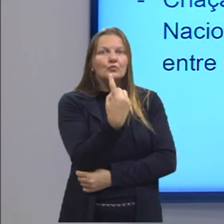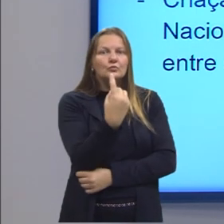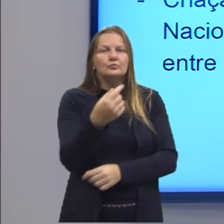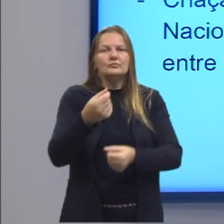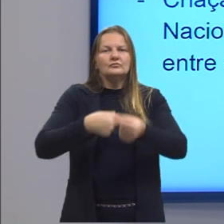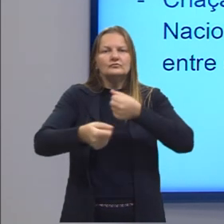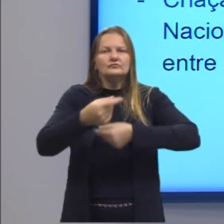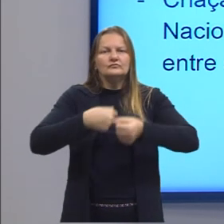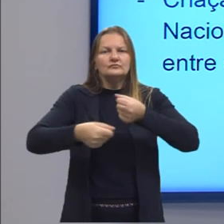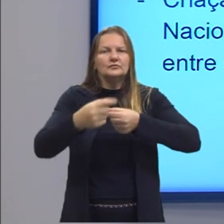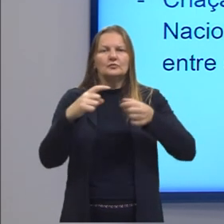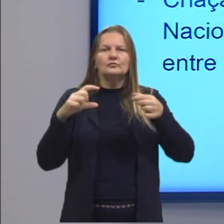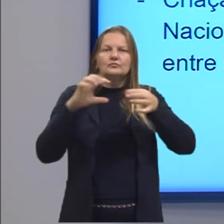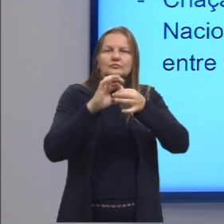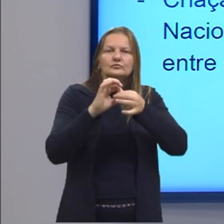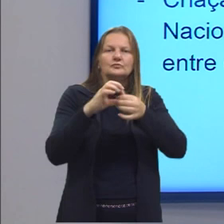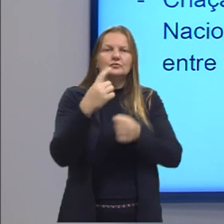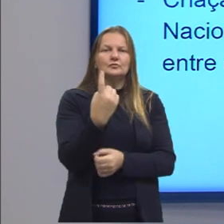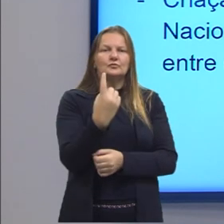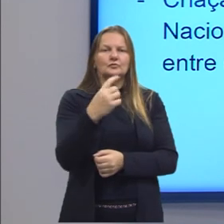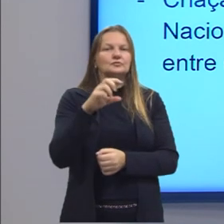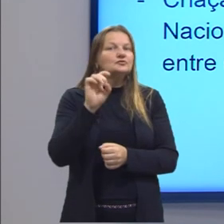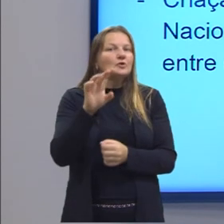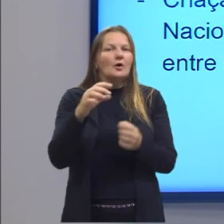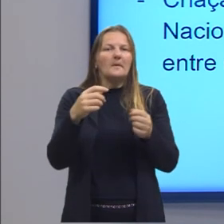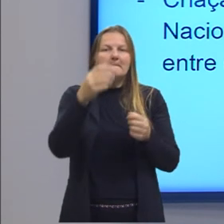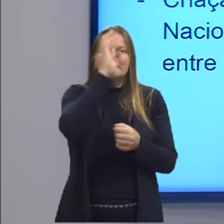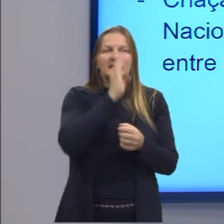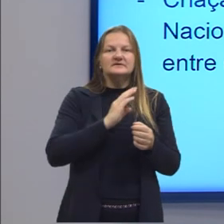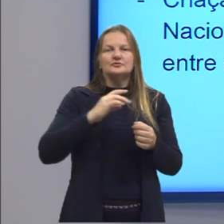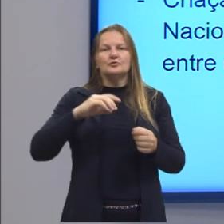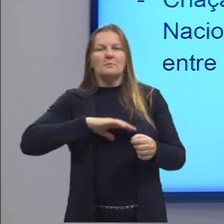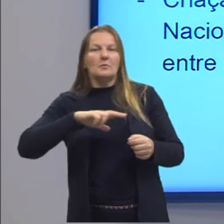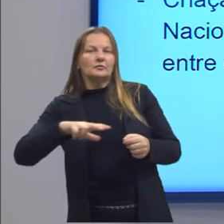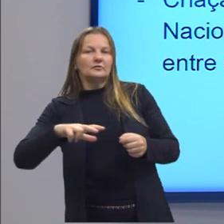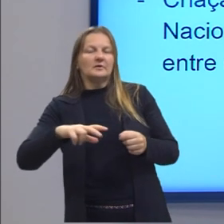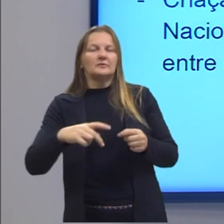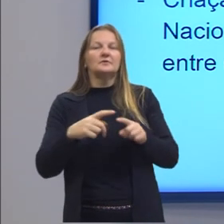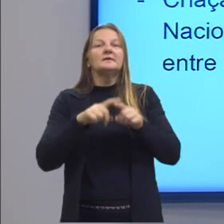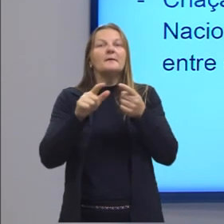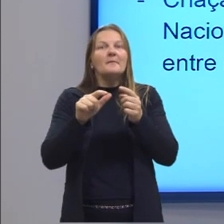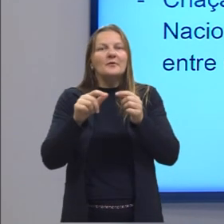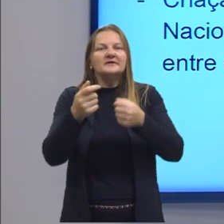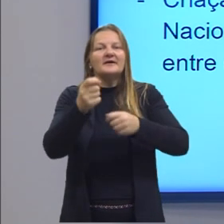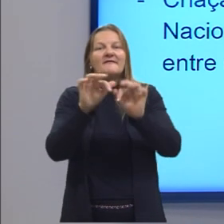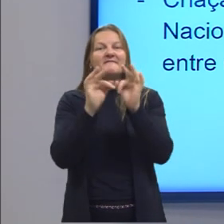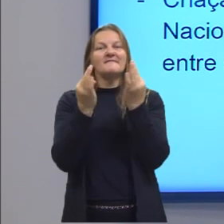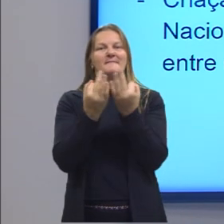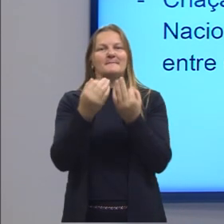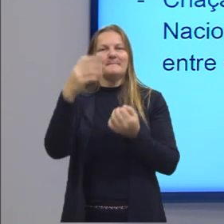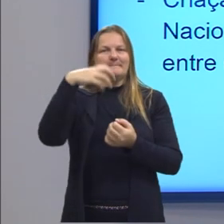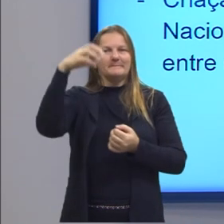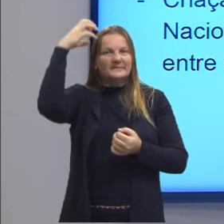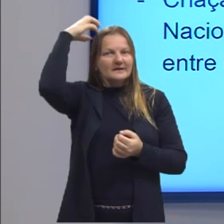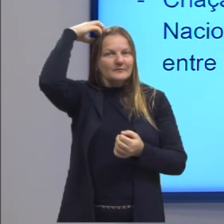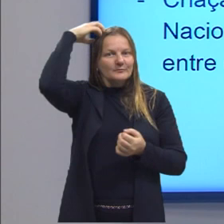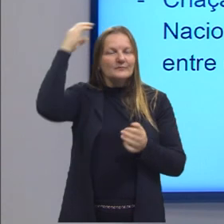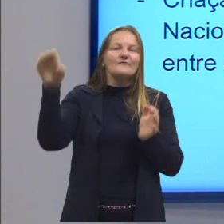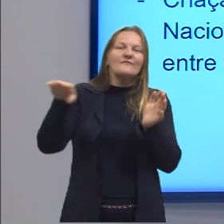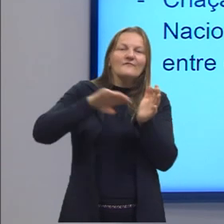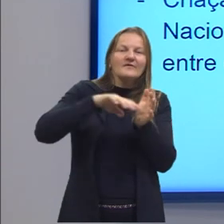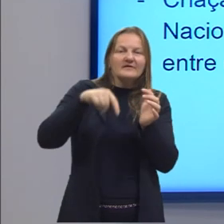Brasil só podia estabelecer comércio com Portugal quando a família real portuguesa vem para cá para poder